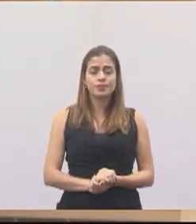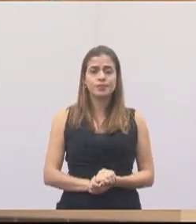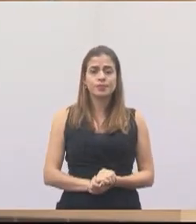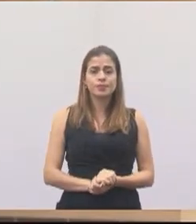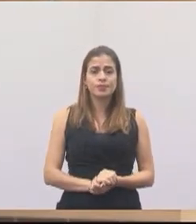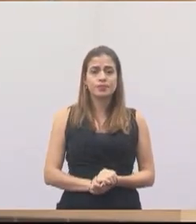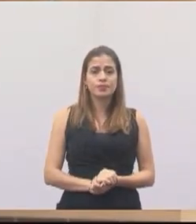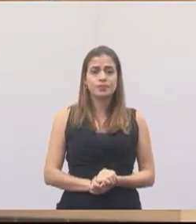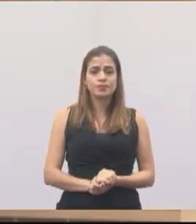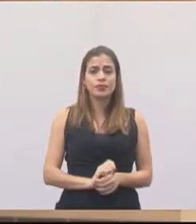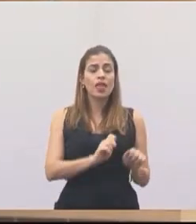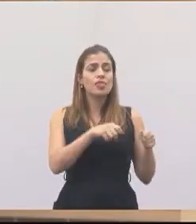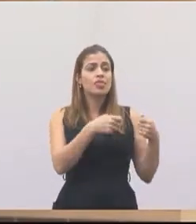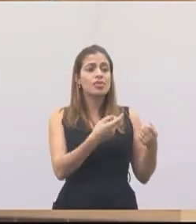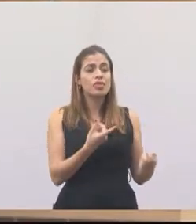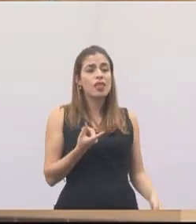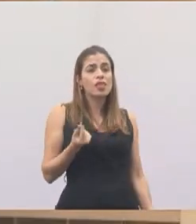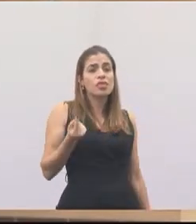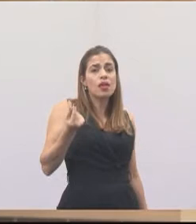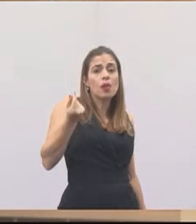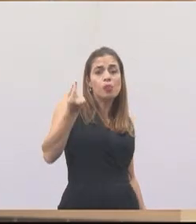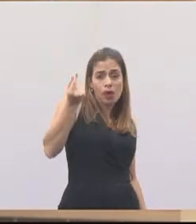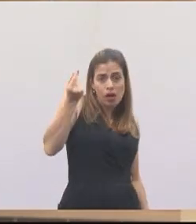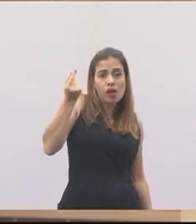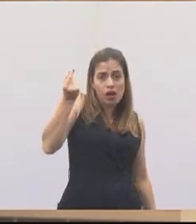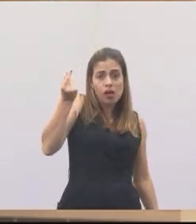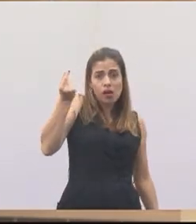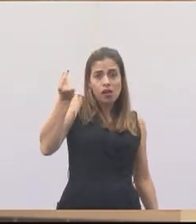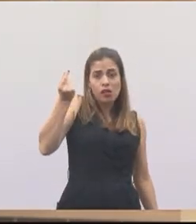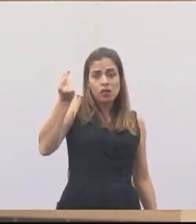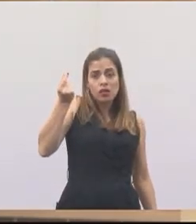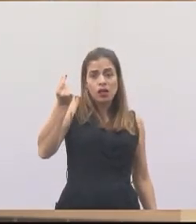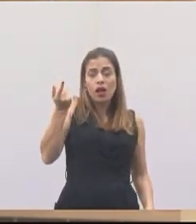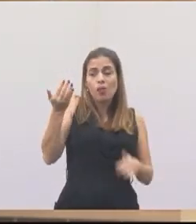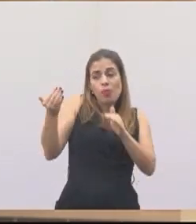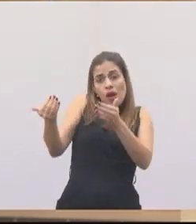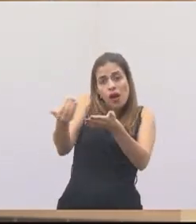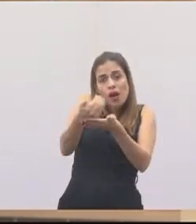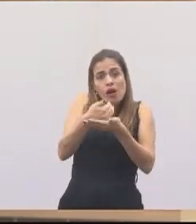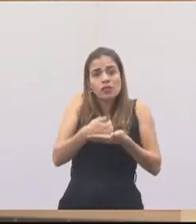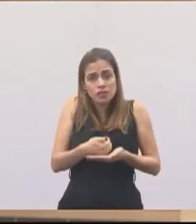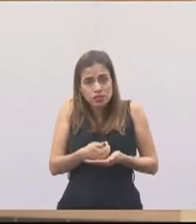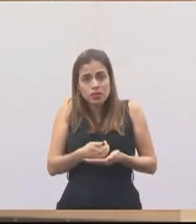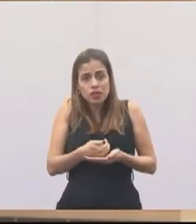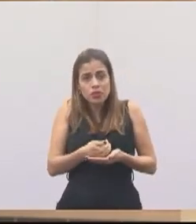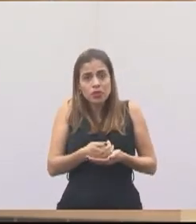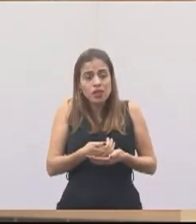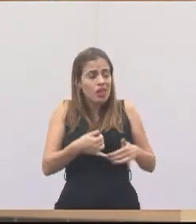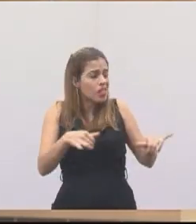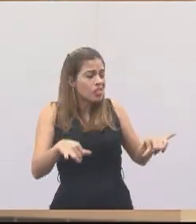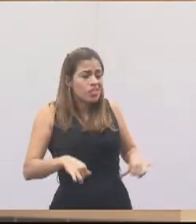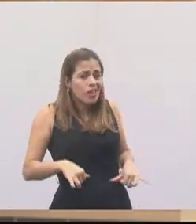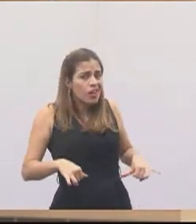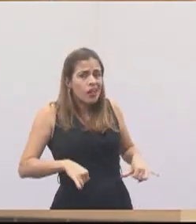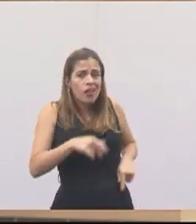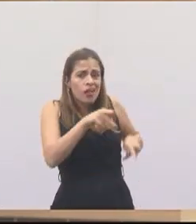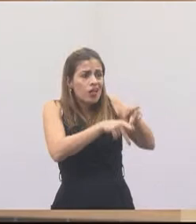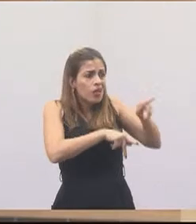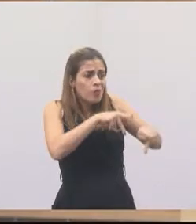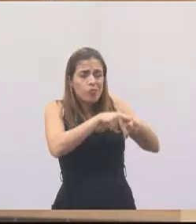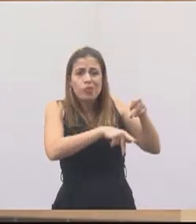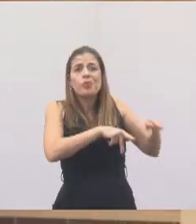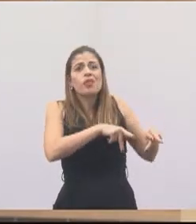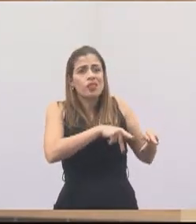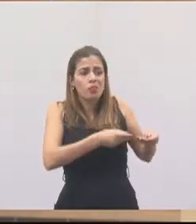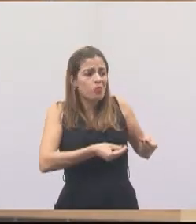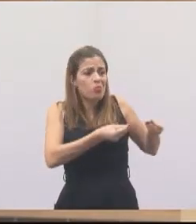e gerar riqueza nessa cidade e aumentar a nossa arrecadação sem sacrificar os moradores que aqui